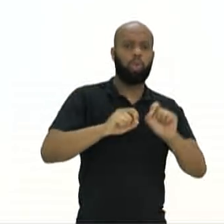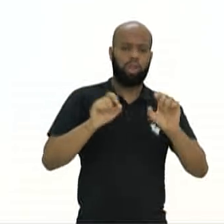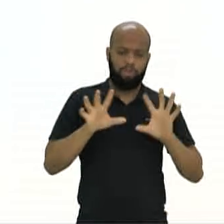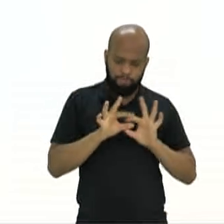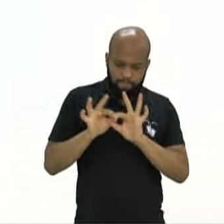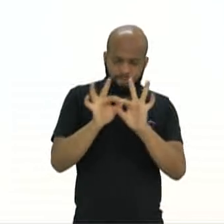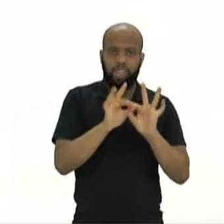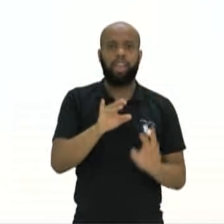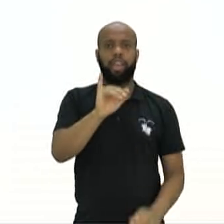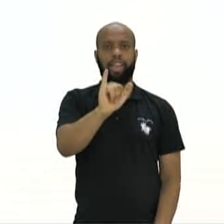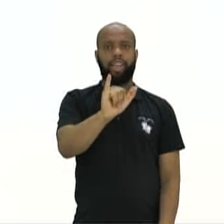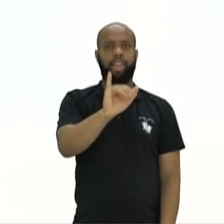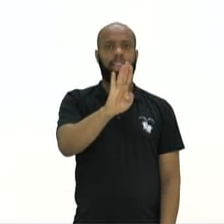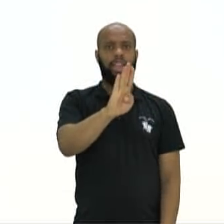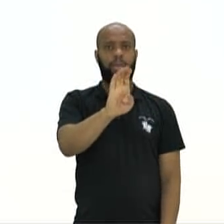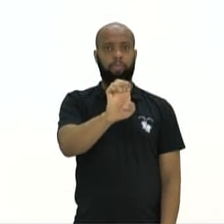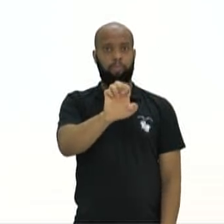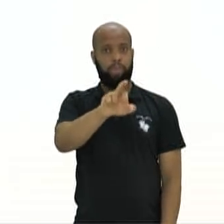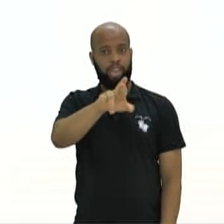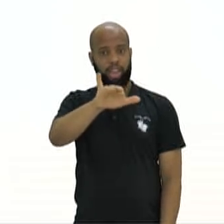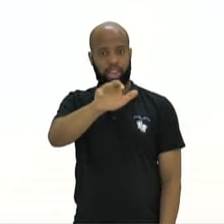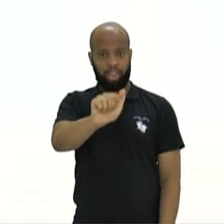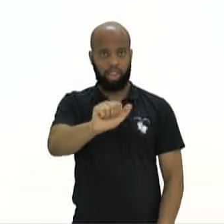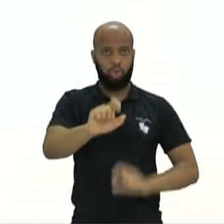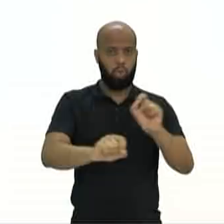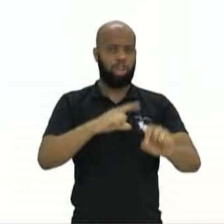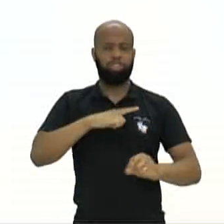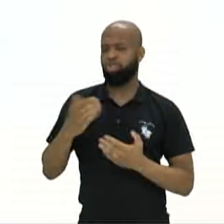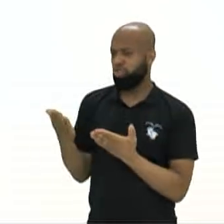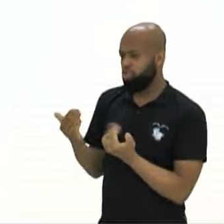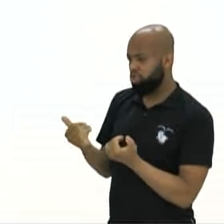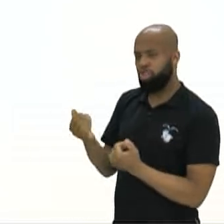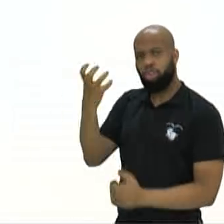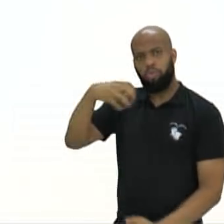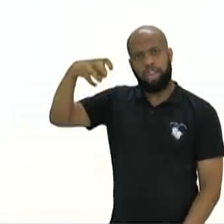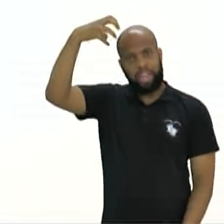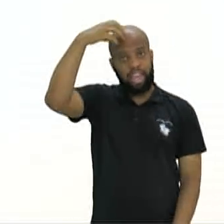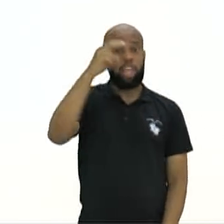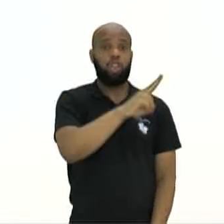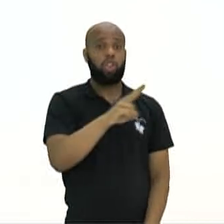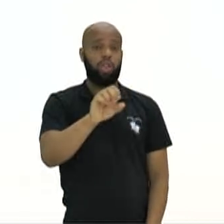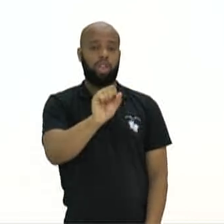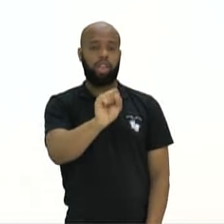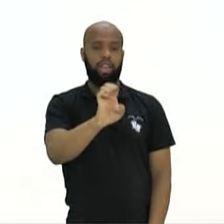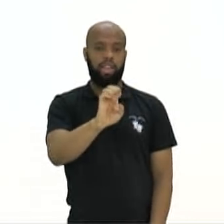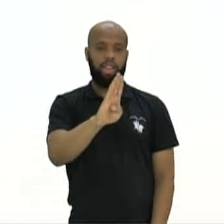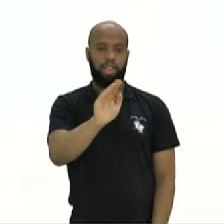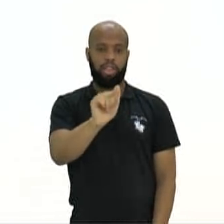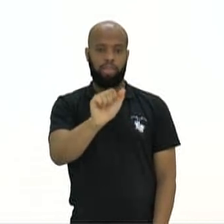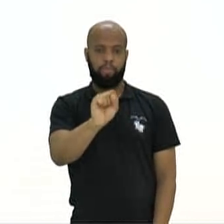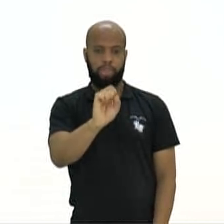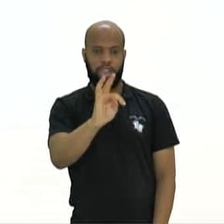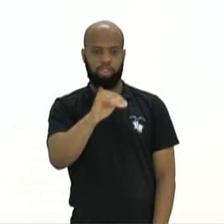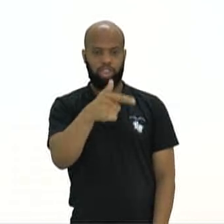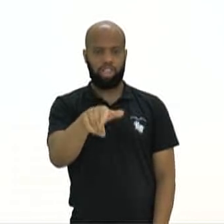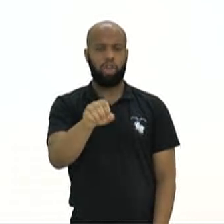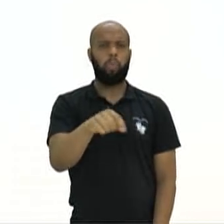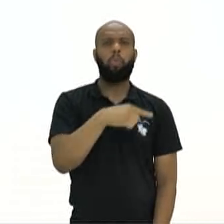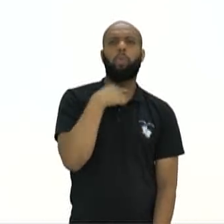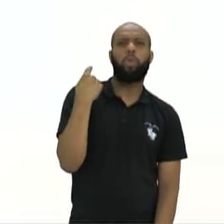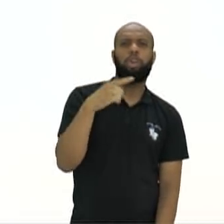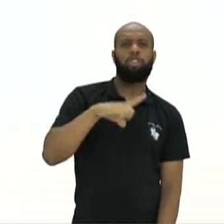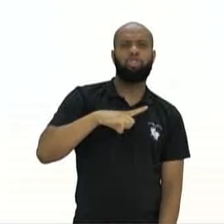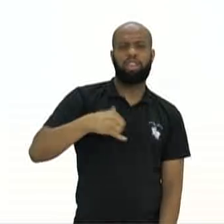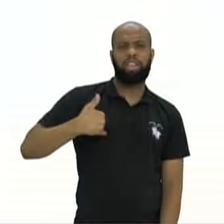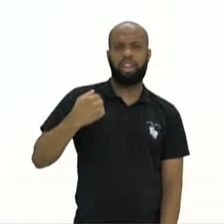União Ibérica, que foi aquela situação do famoso jovem rei Sebastião, que acabou falecendo em combate, muito novo, né? 14, 13